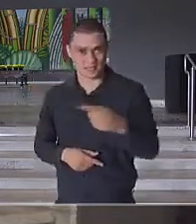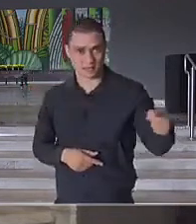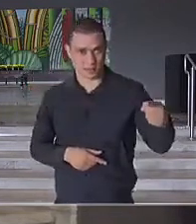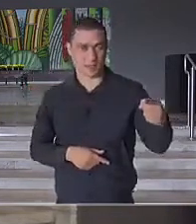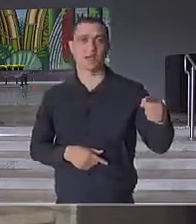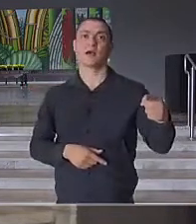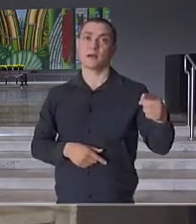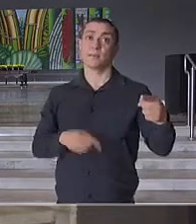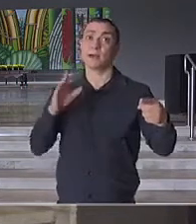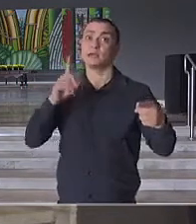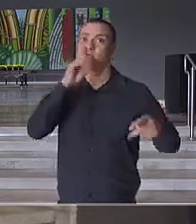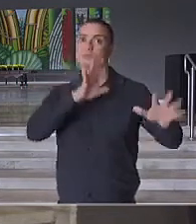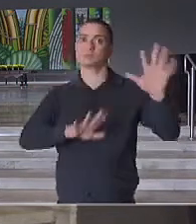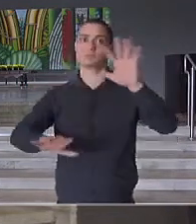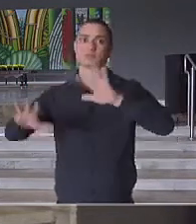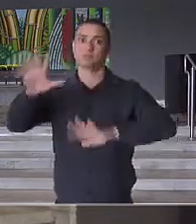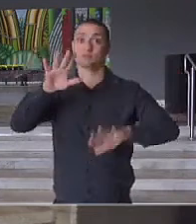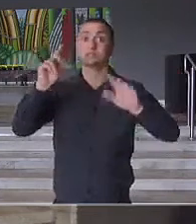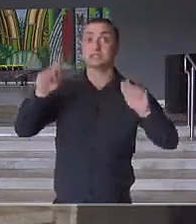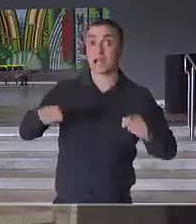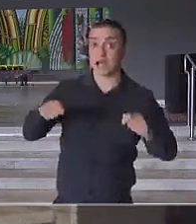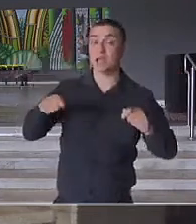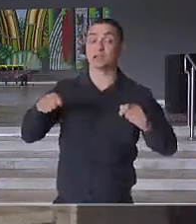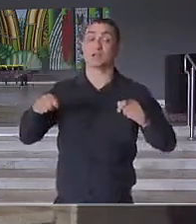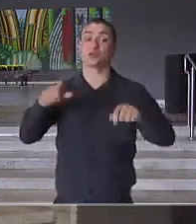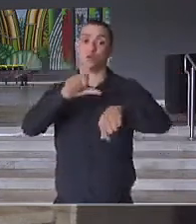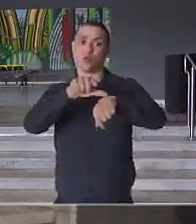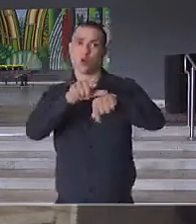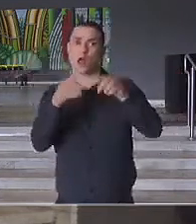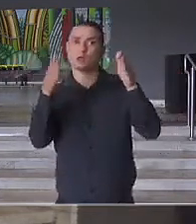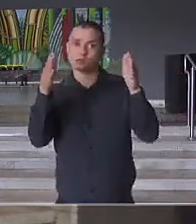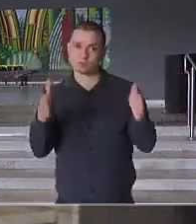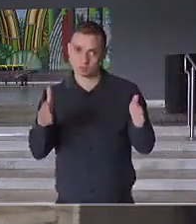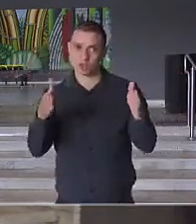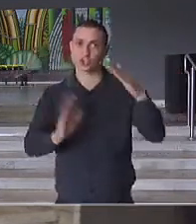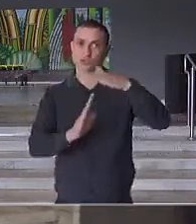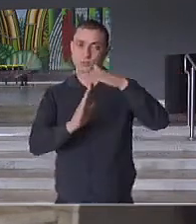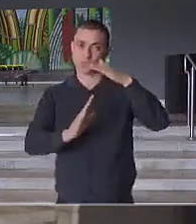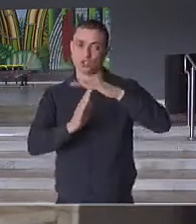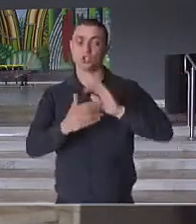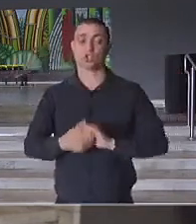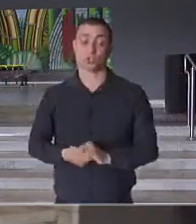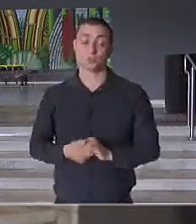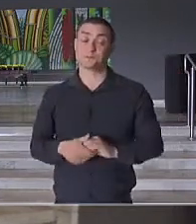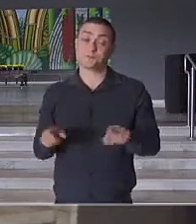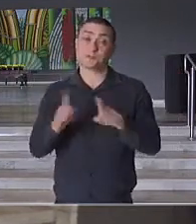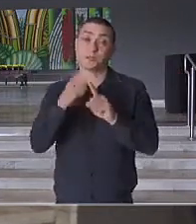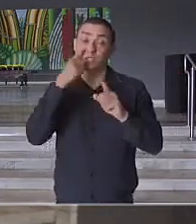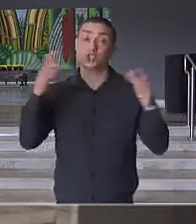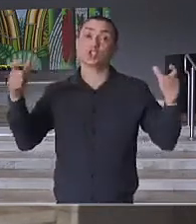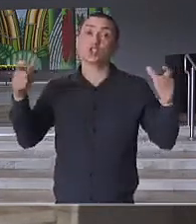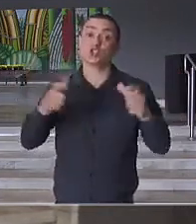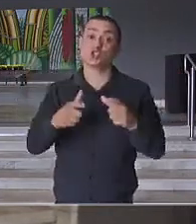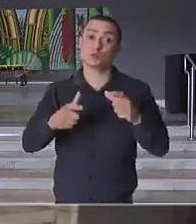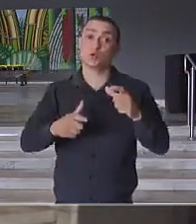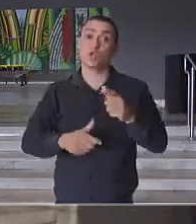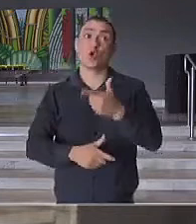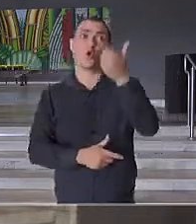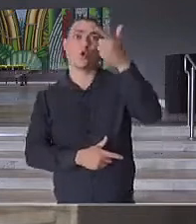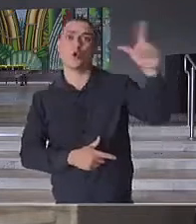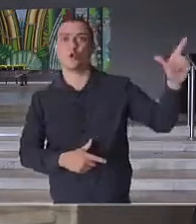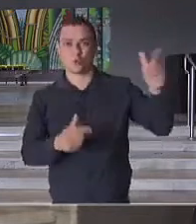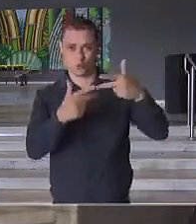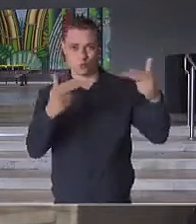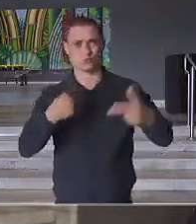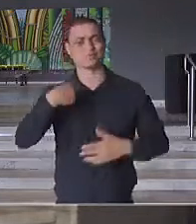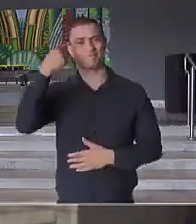a regularidade que é possível, dentro do horário que é possível, e reduzindo as atividades que